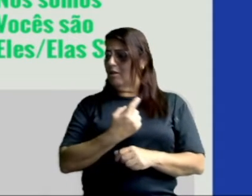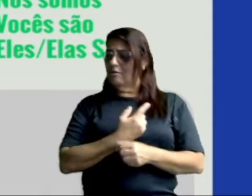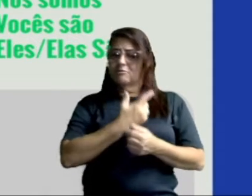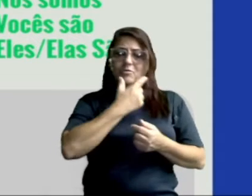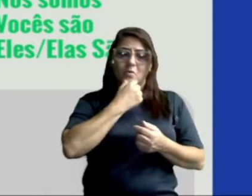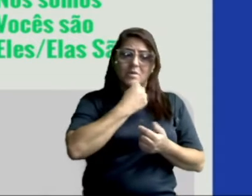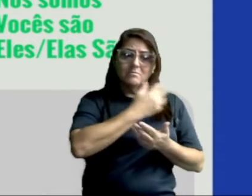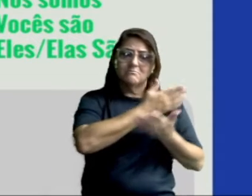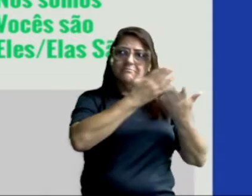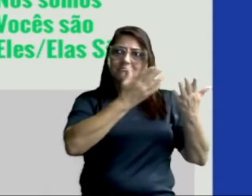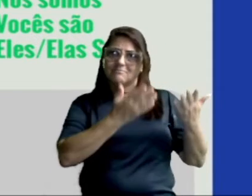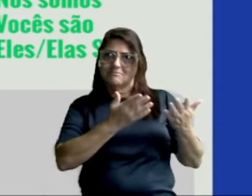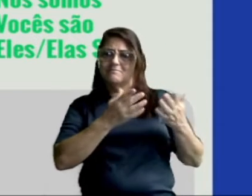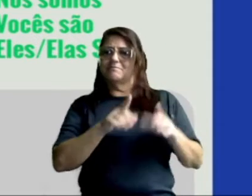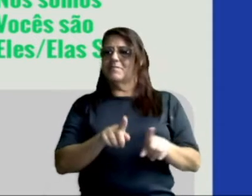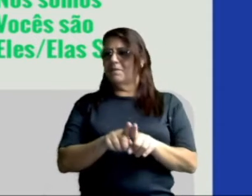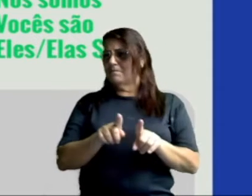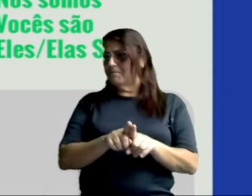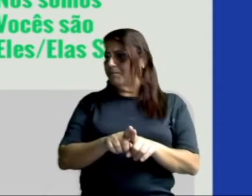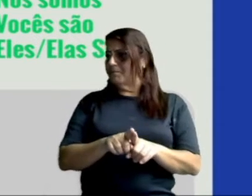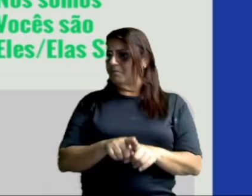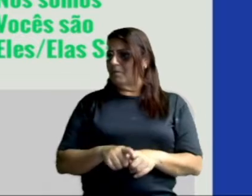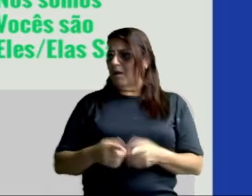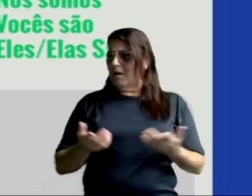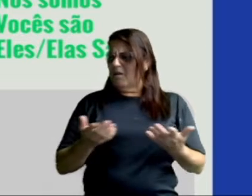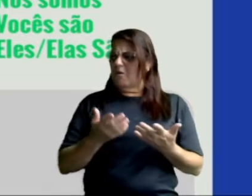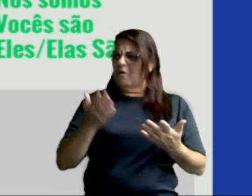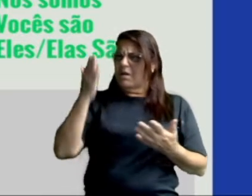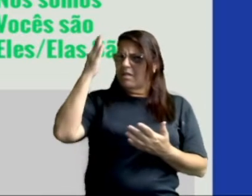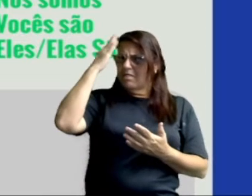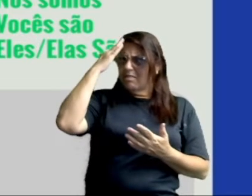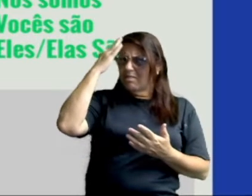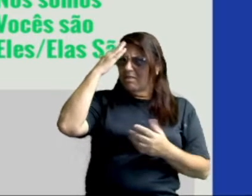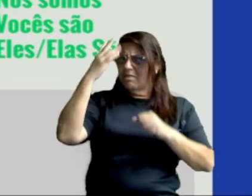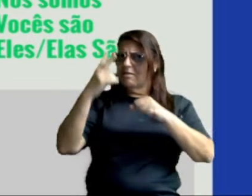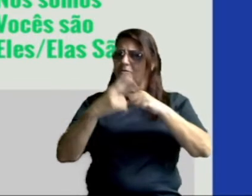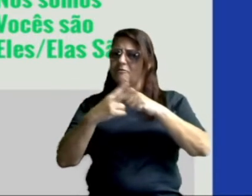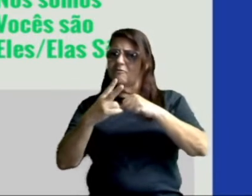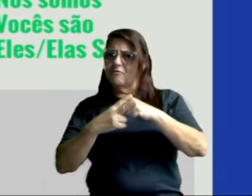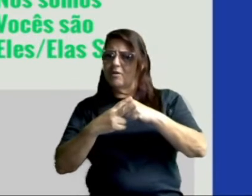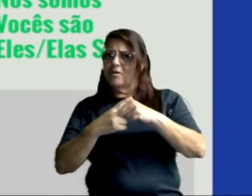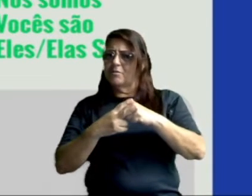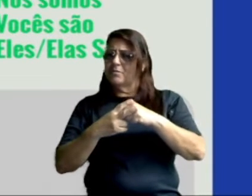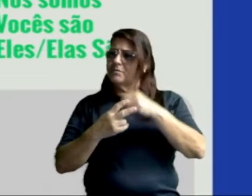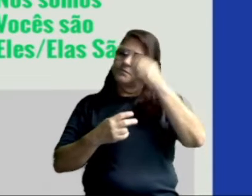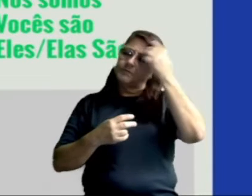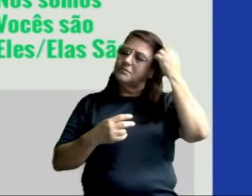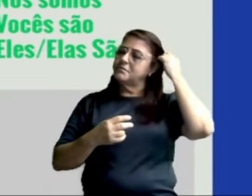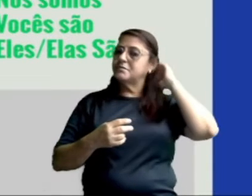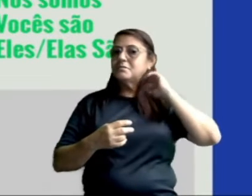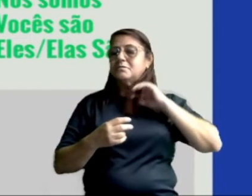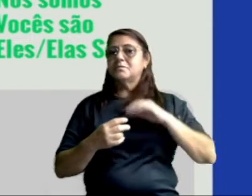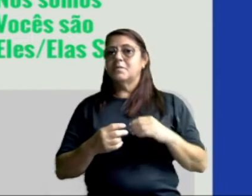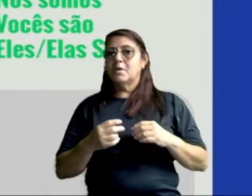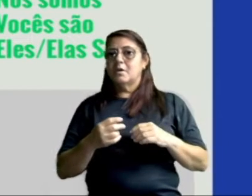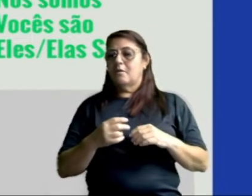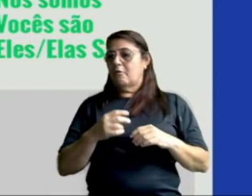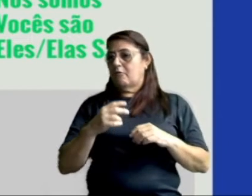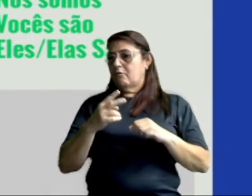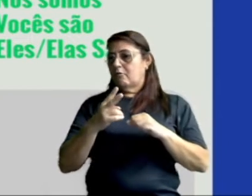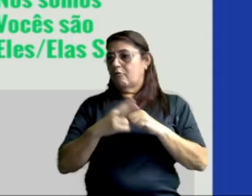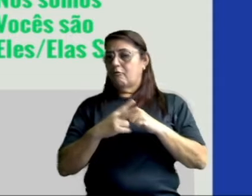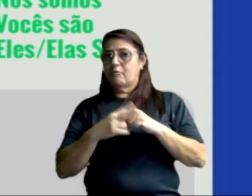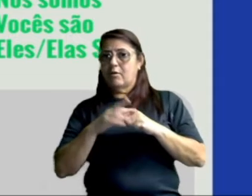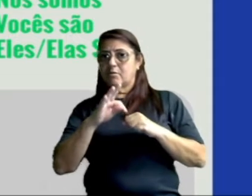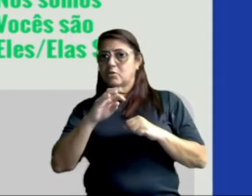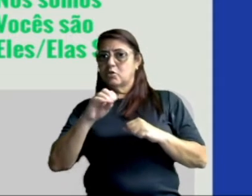eles ou elas. Agora, vamos entender o verbo como é que fica. Dá uma olhada agora no verbo to be